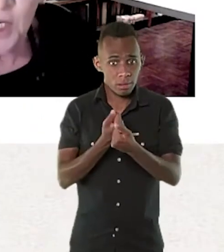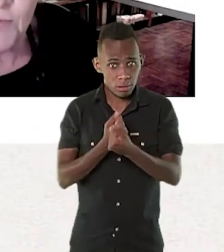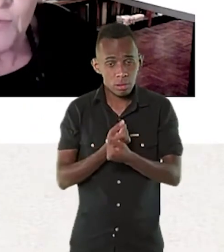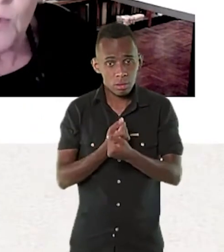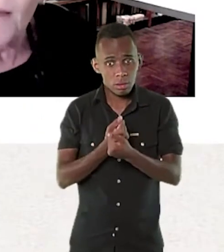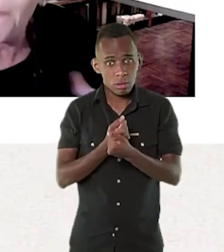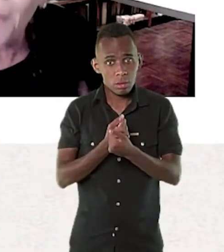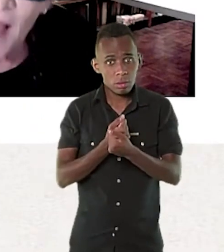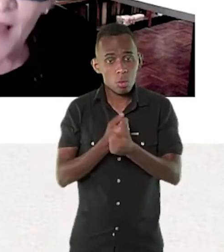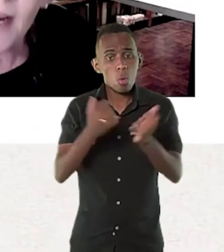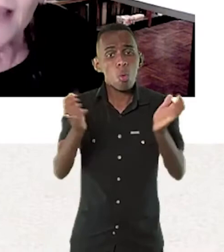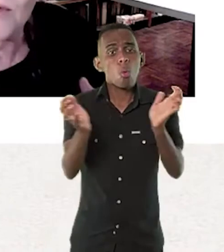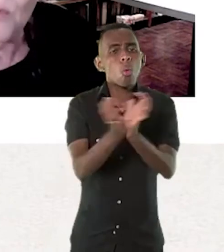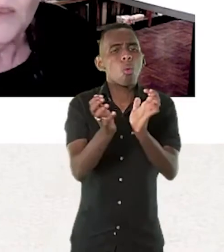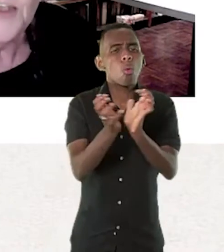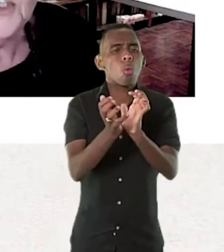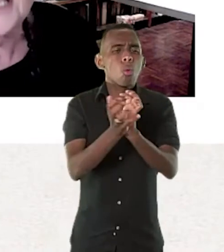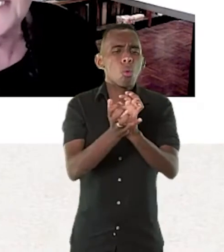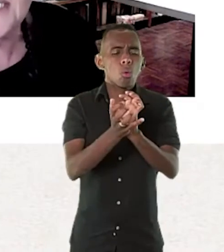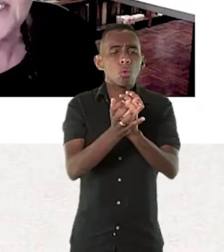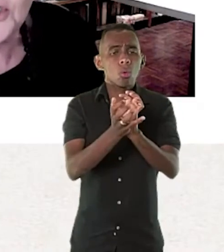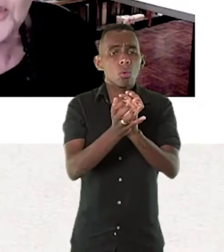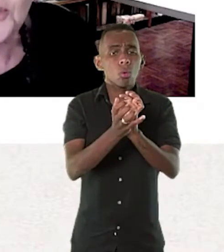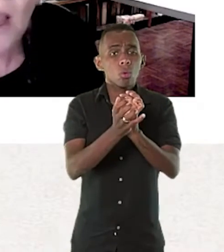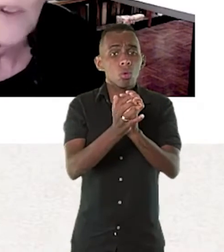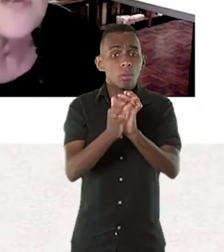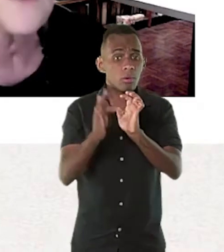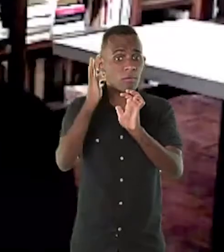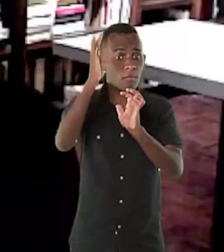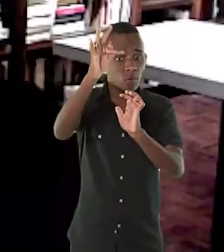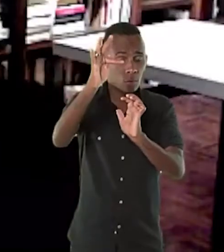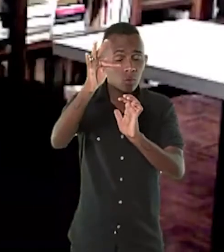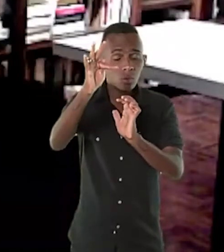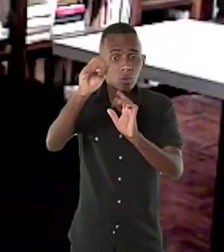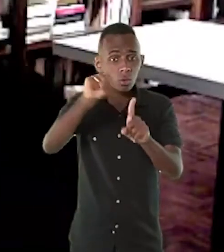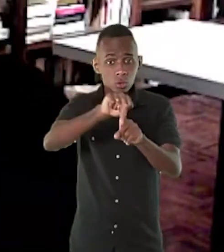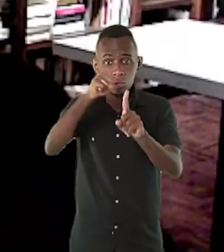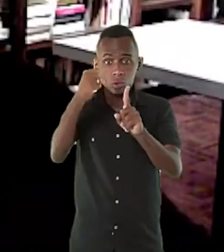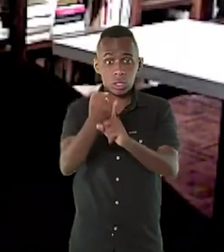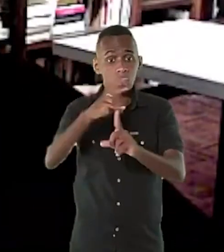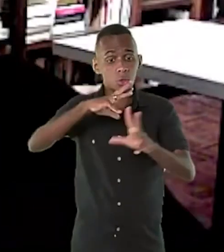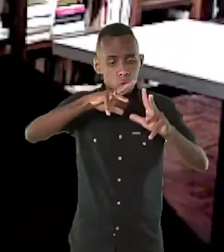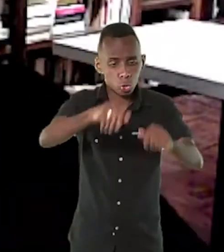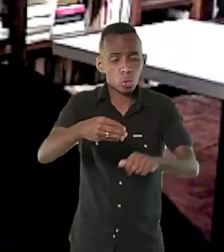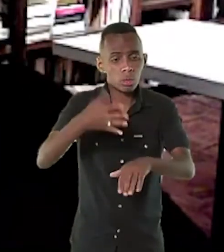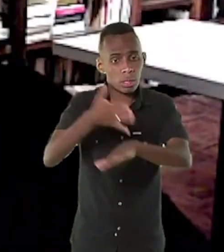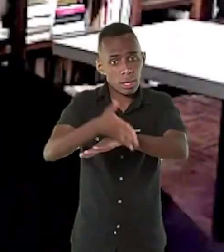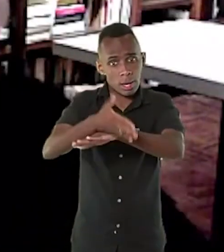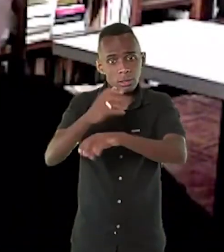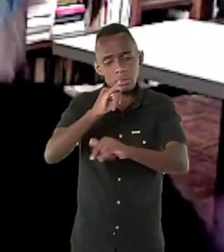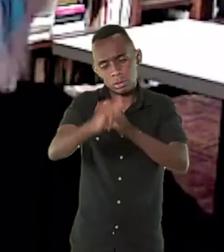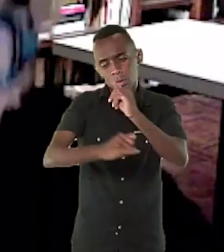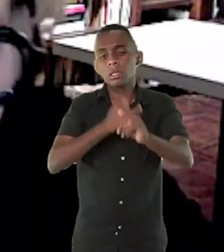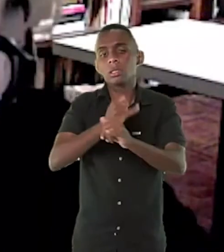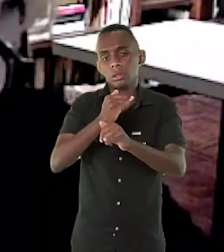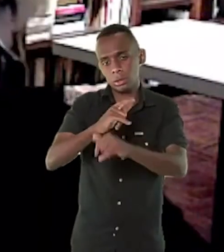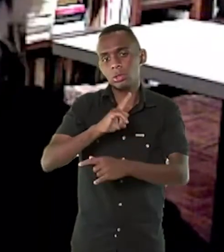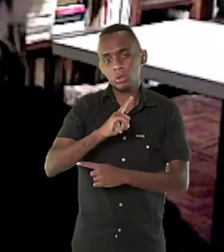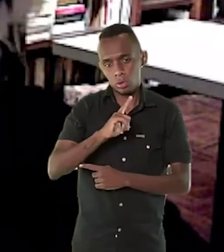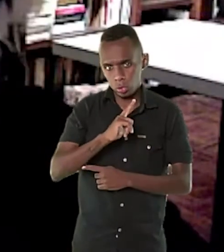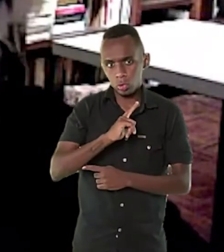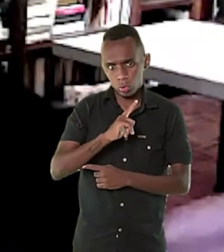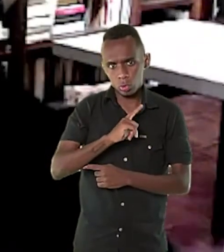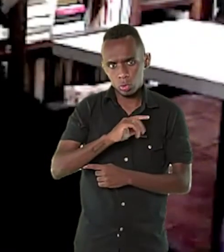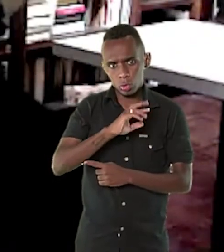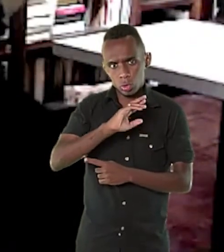o coletivo para uma cidadania digital, que não é uma cidadania de estar vivendo dentro